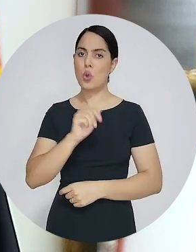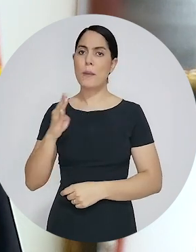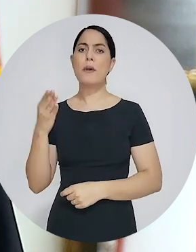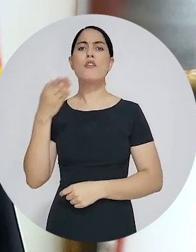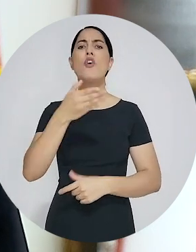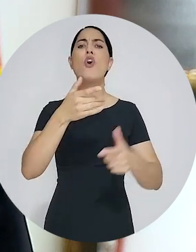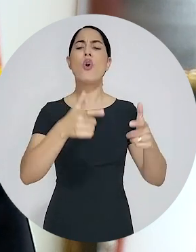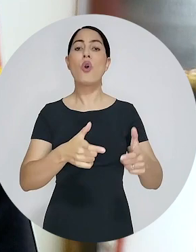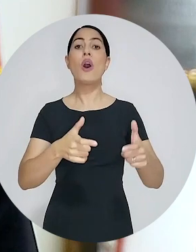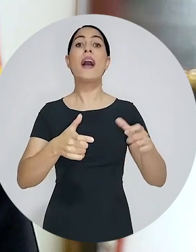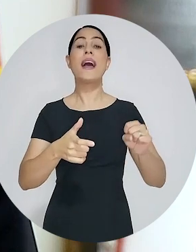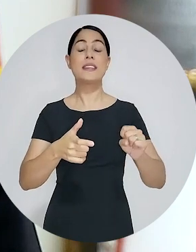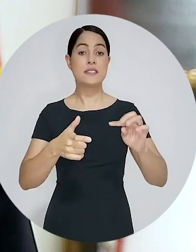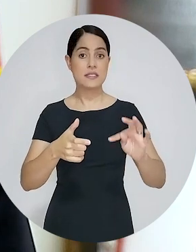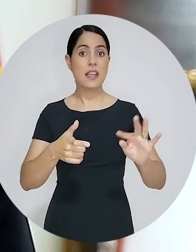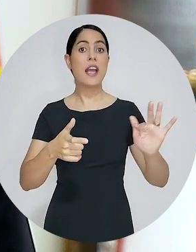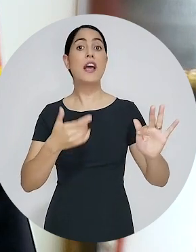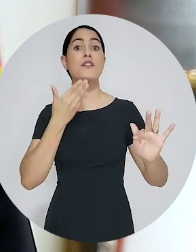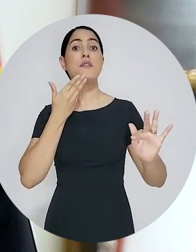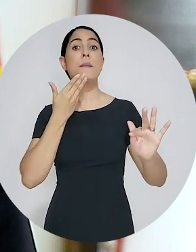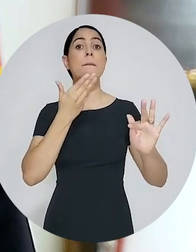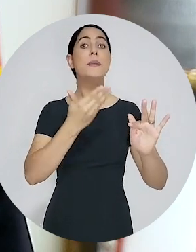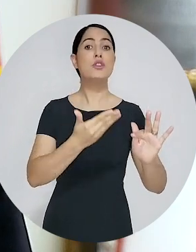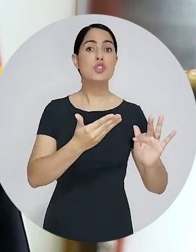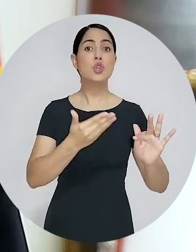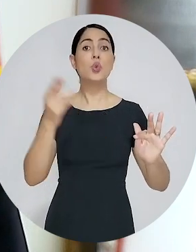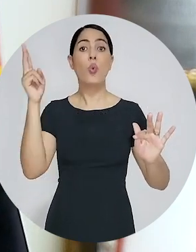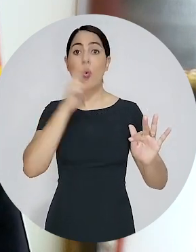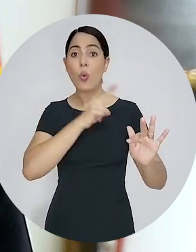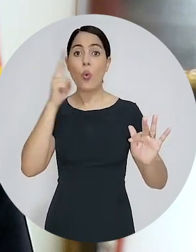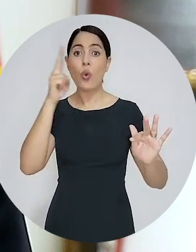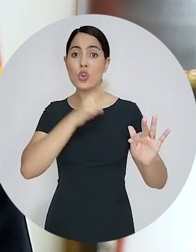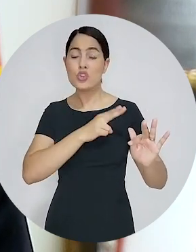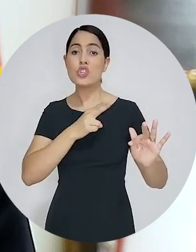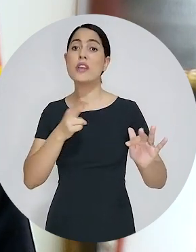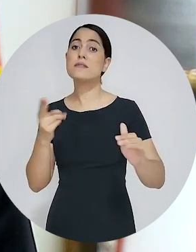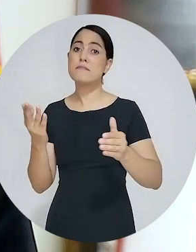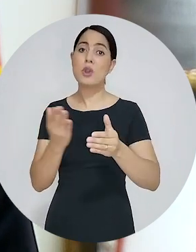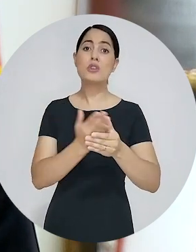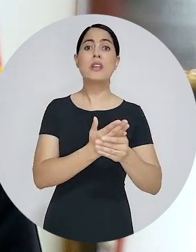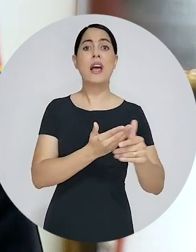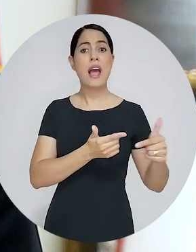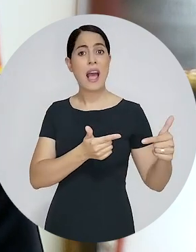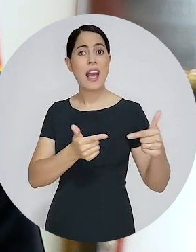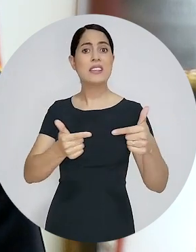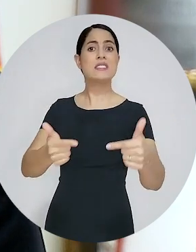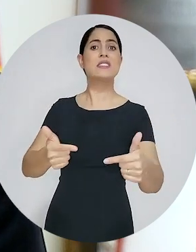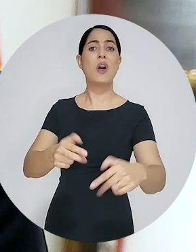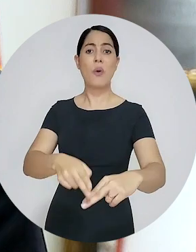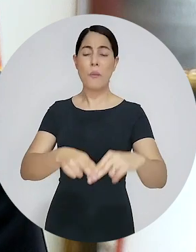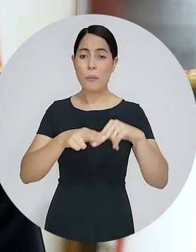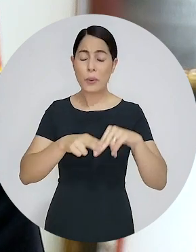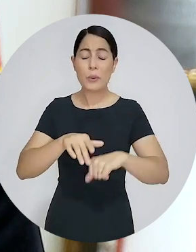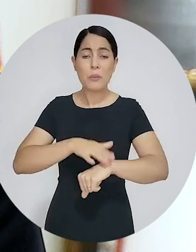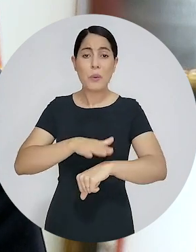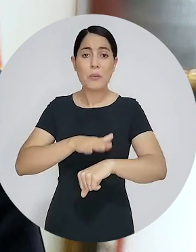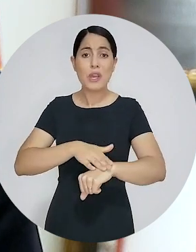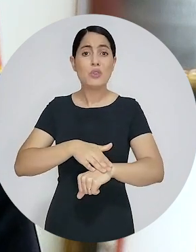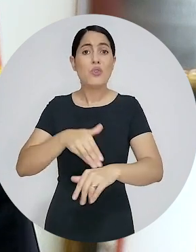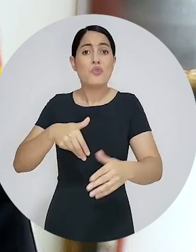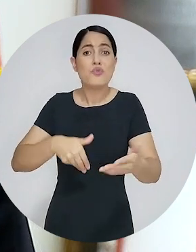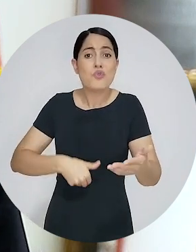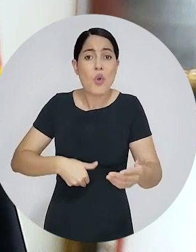Tribunal Federal, requereu o deferimento de uma liminar para que este combate à fome, que hoje